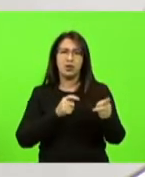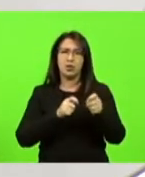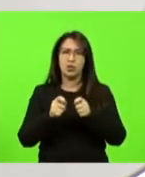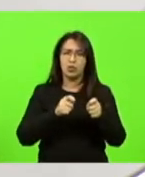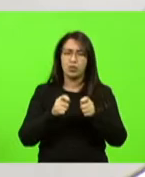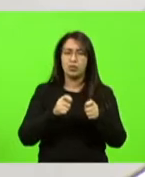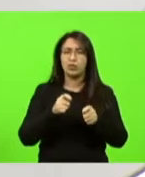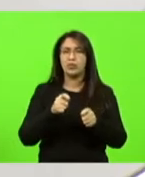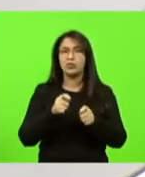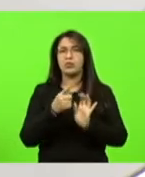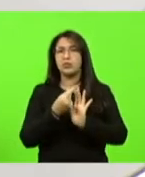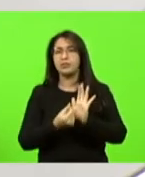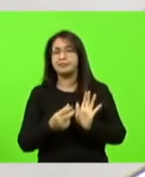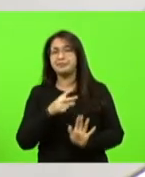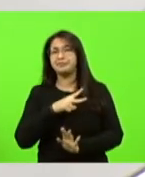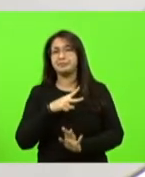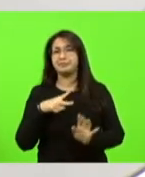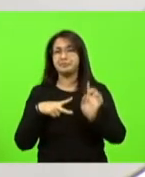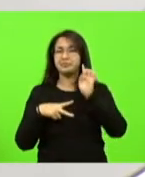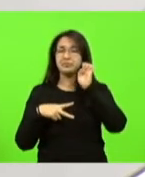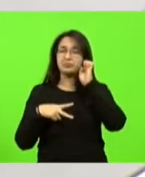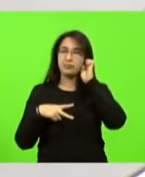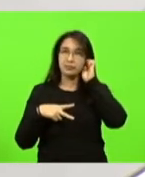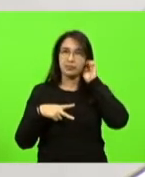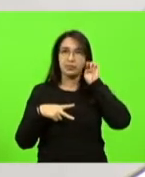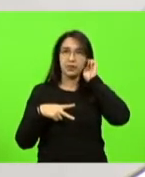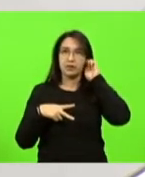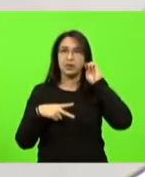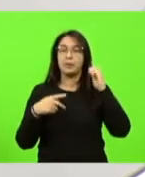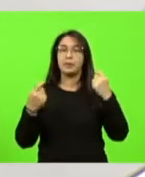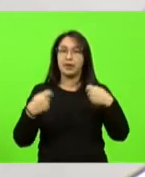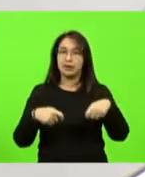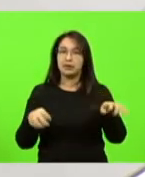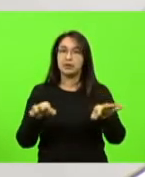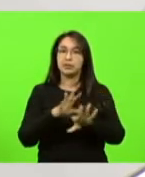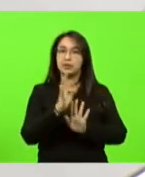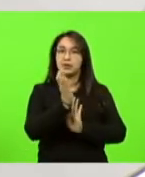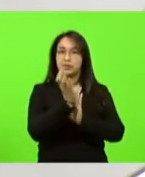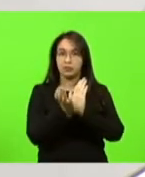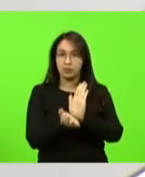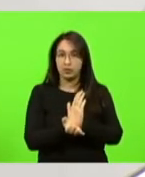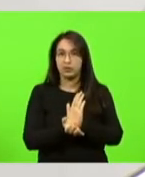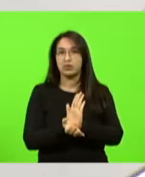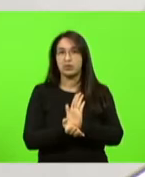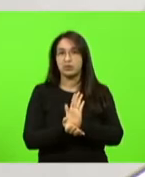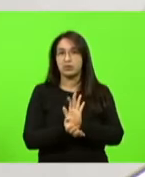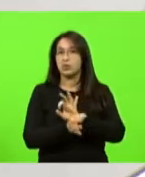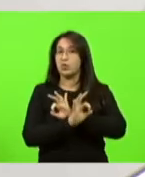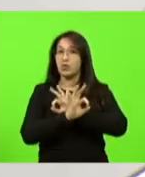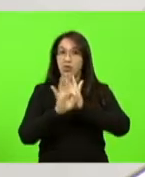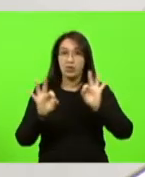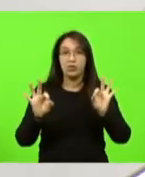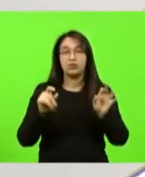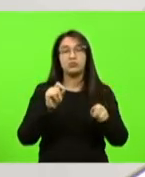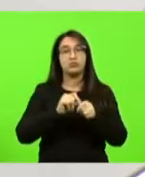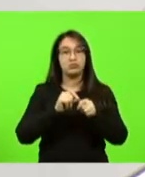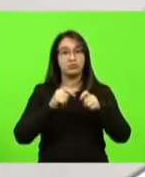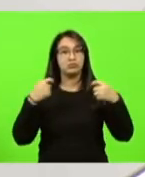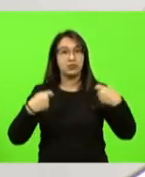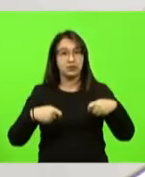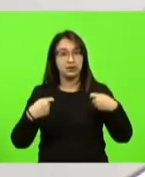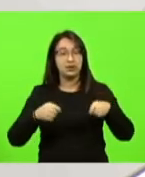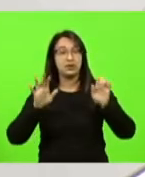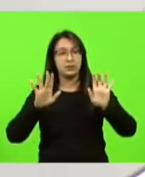públicas. Temos que desburocratizar, modernizar o sistema? Ótimo, façamos isso. Mas façamos do